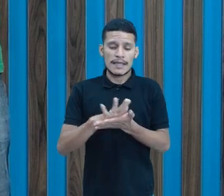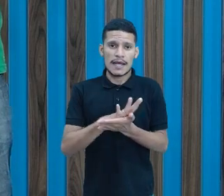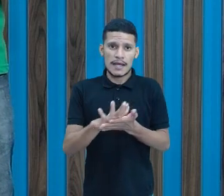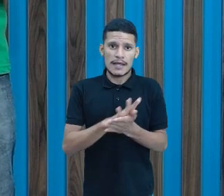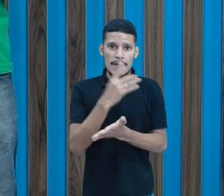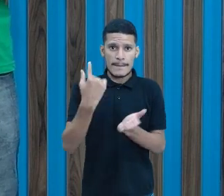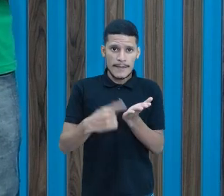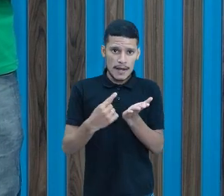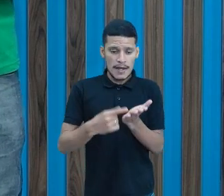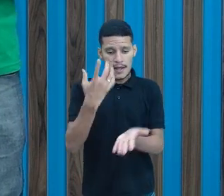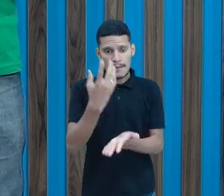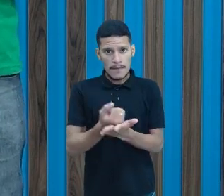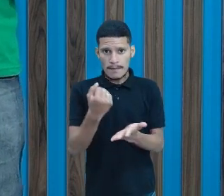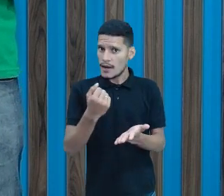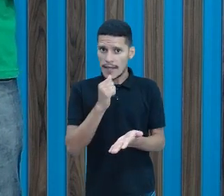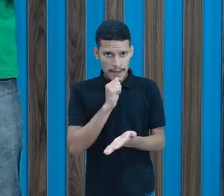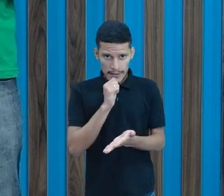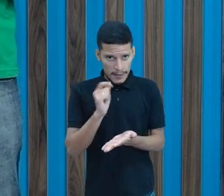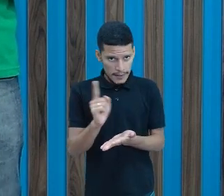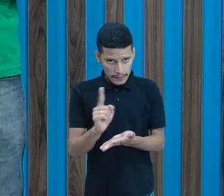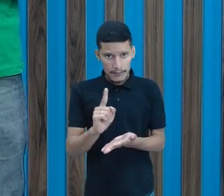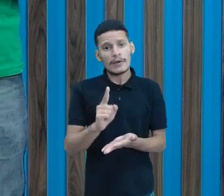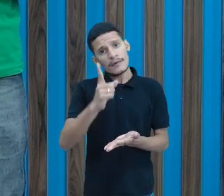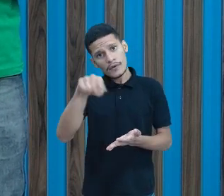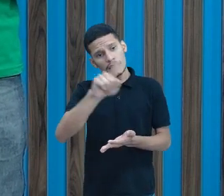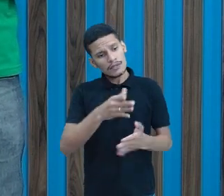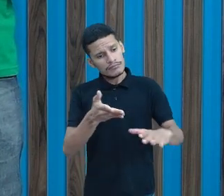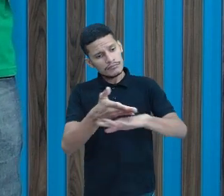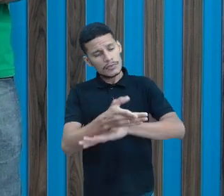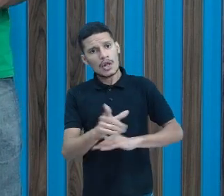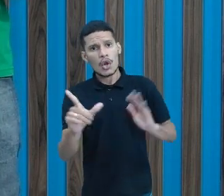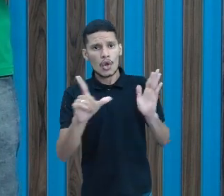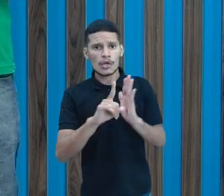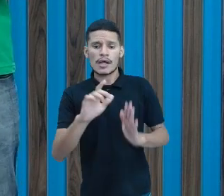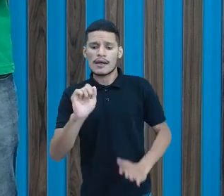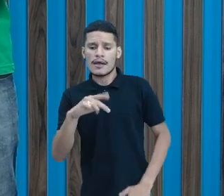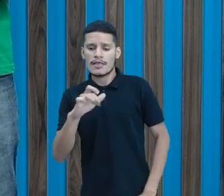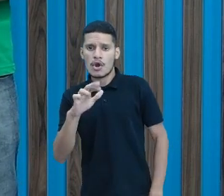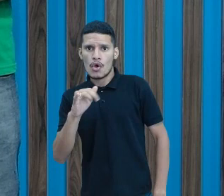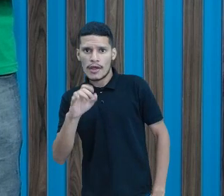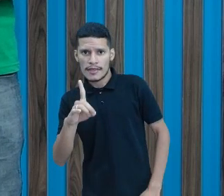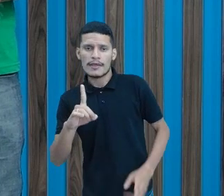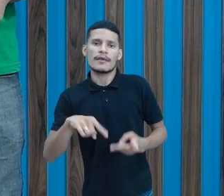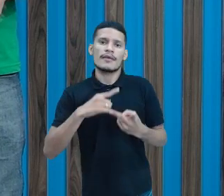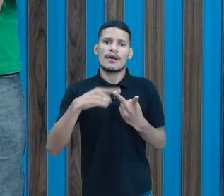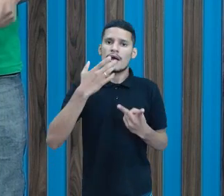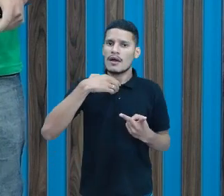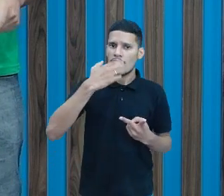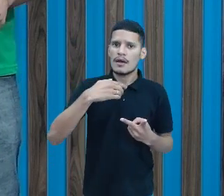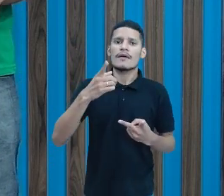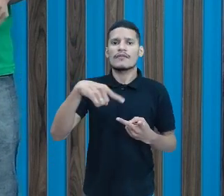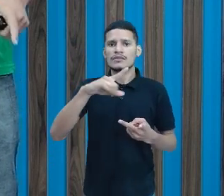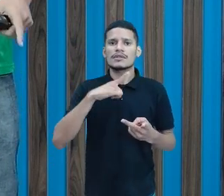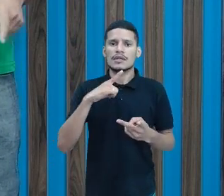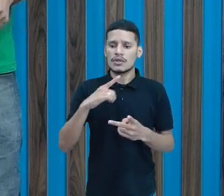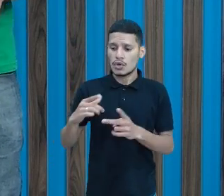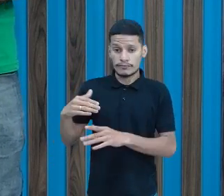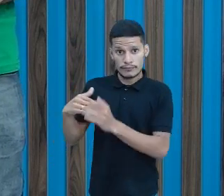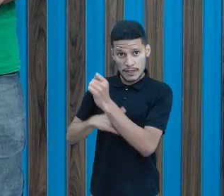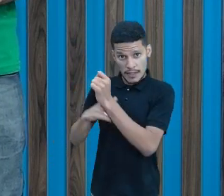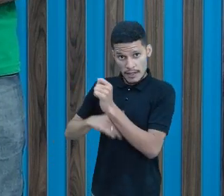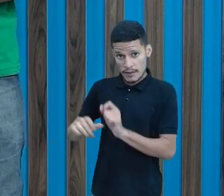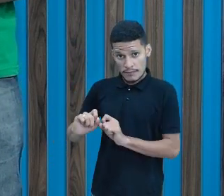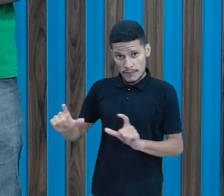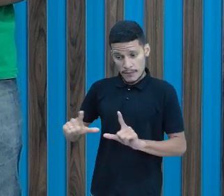Educa Recife, vai lá na loja, né, de aplicativos do Android, do sistema iOS. Vocês vão ter aí o QR Code, né? Primeiro o QR